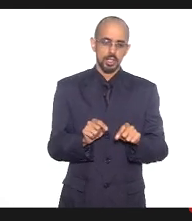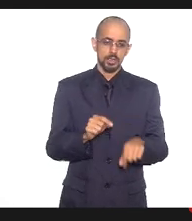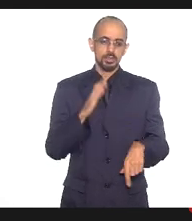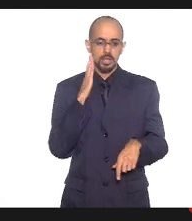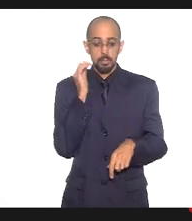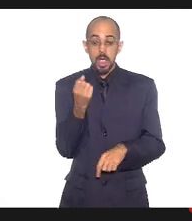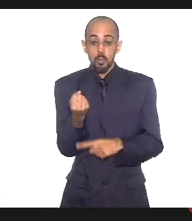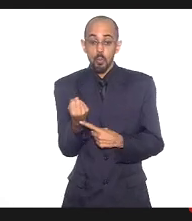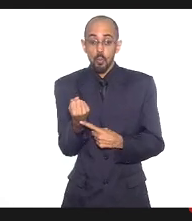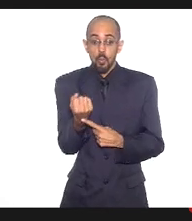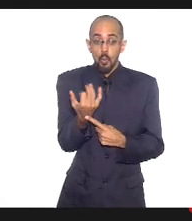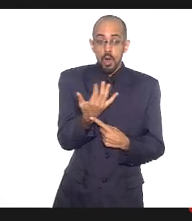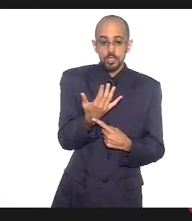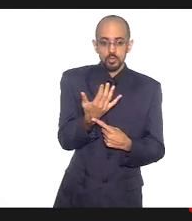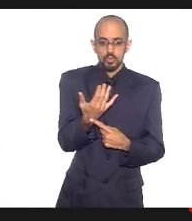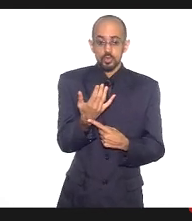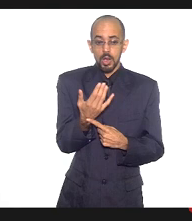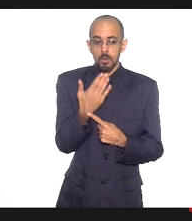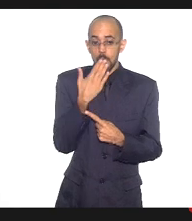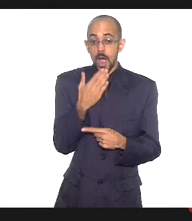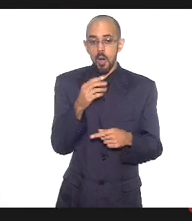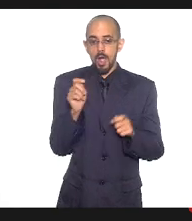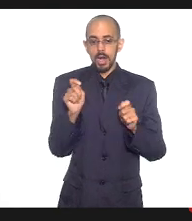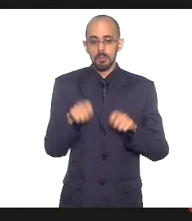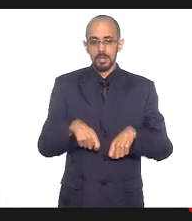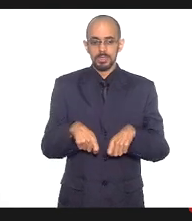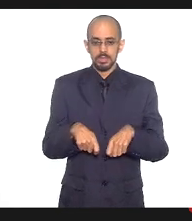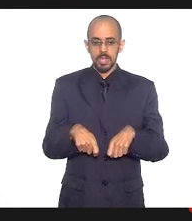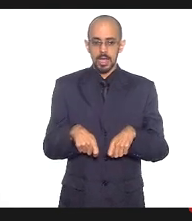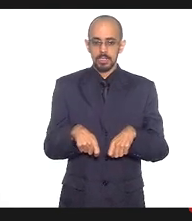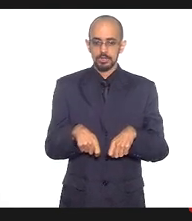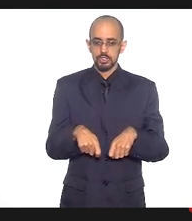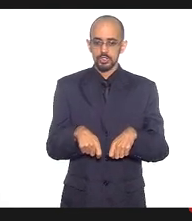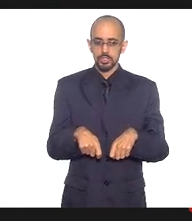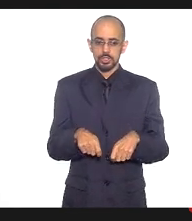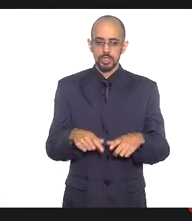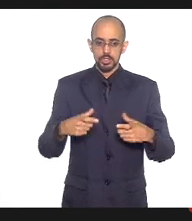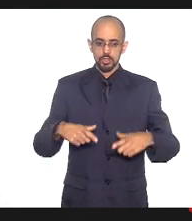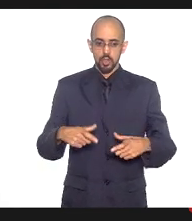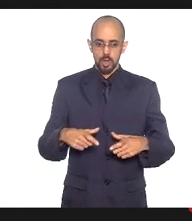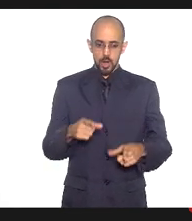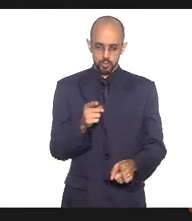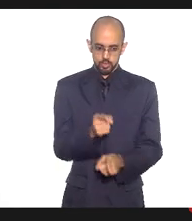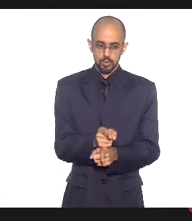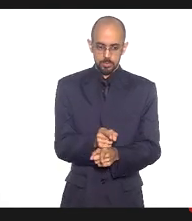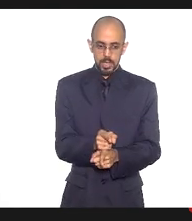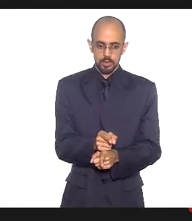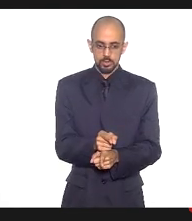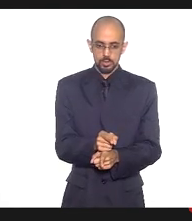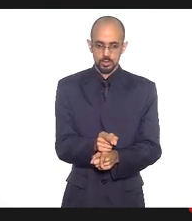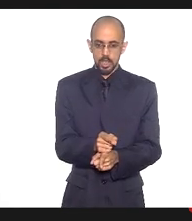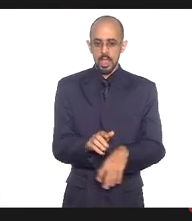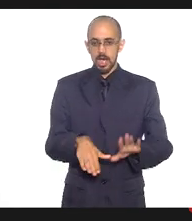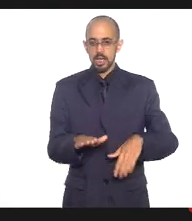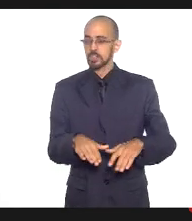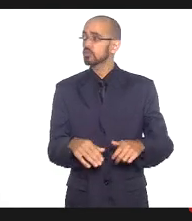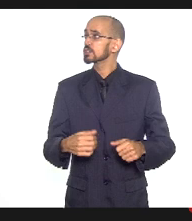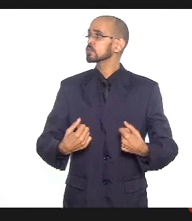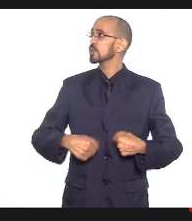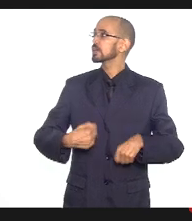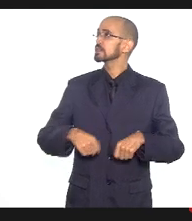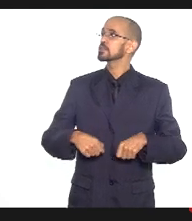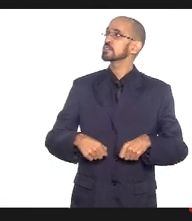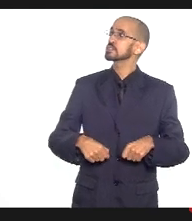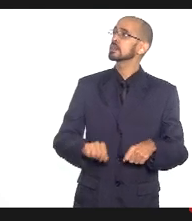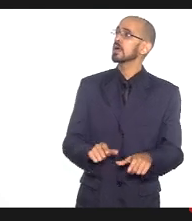quantificar o potencial dessa jazida descoberta, né? Muitas vezes com a necessidade de